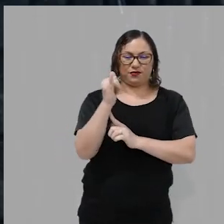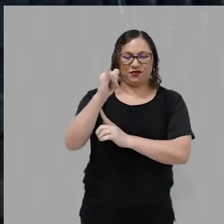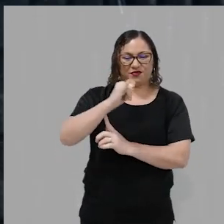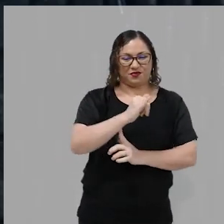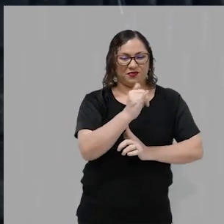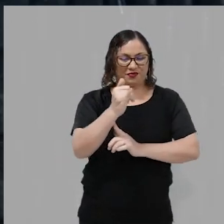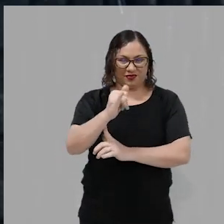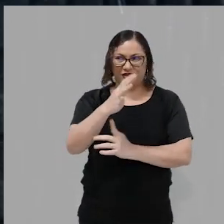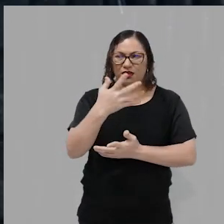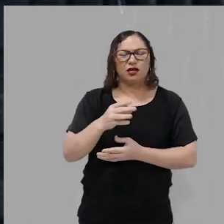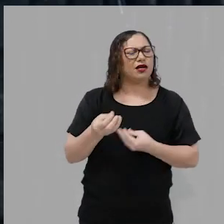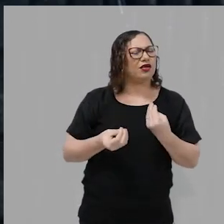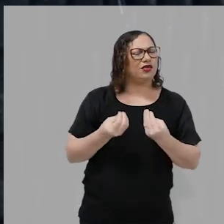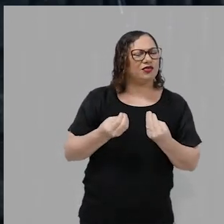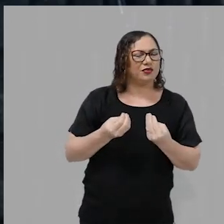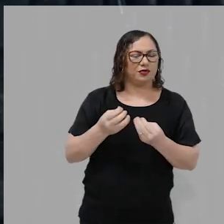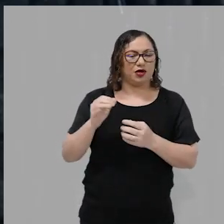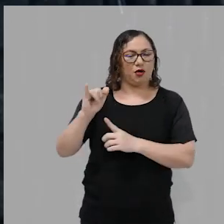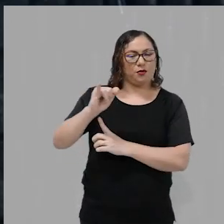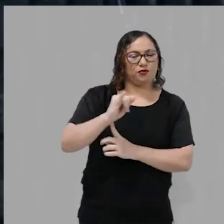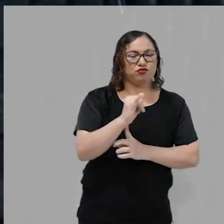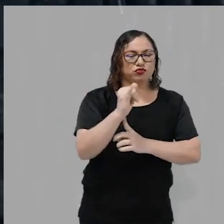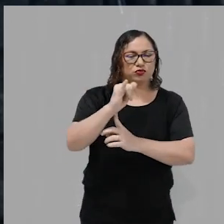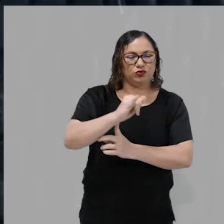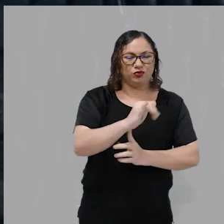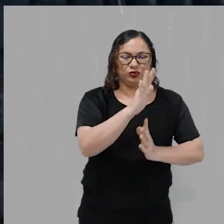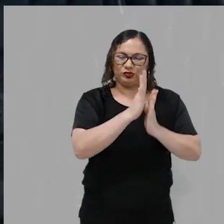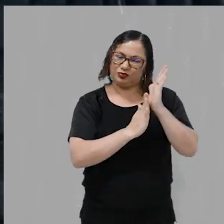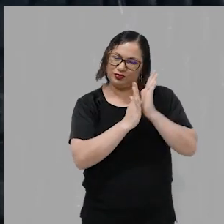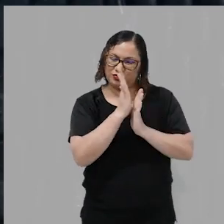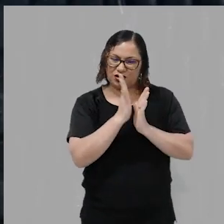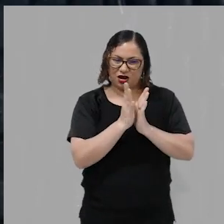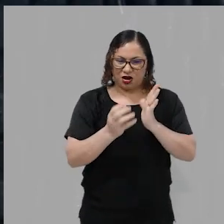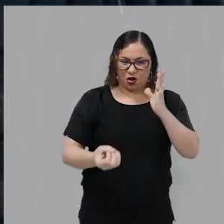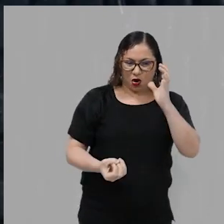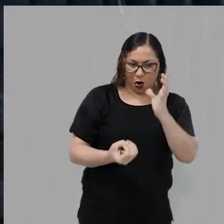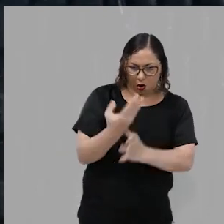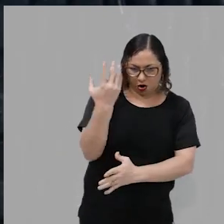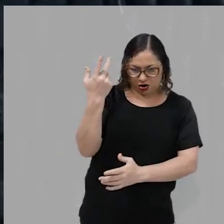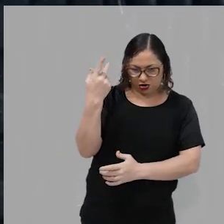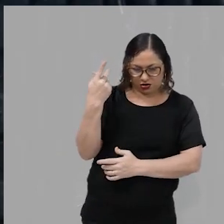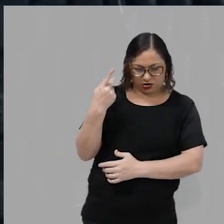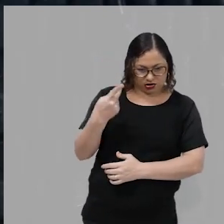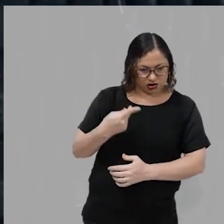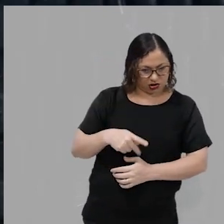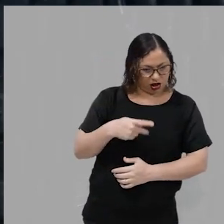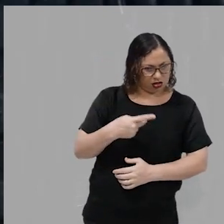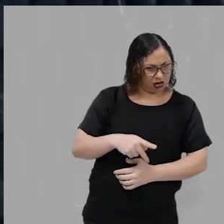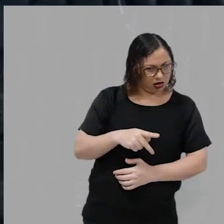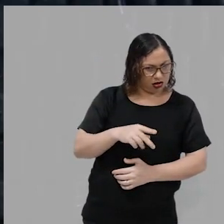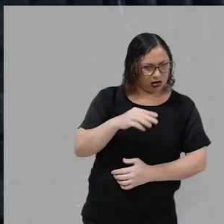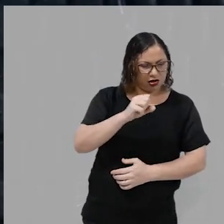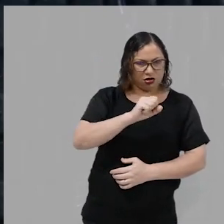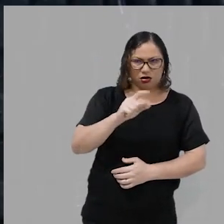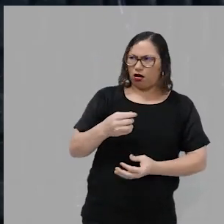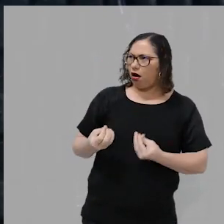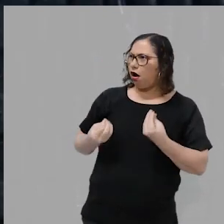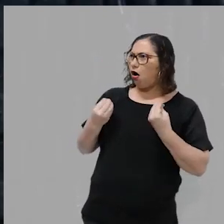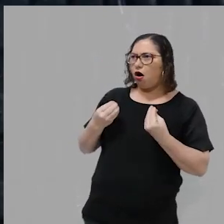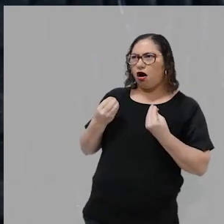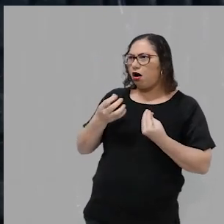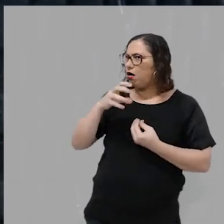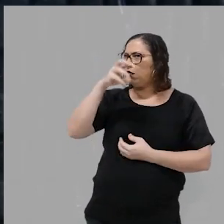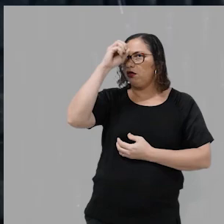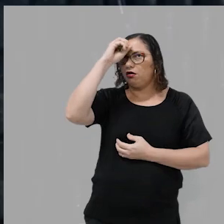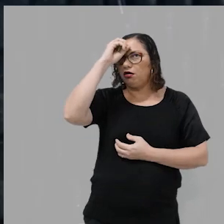chegar? O Bumba Meu Boi não é original nosso. Como assim, gente? Eu não sabia disso.